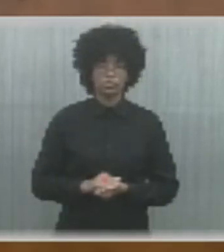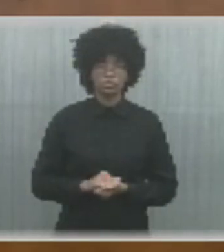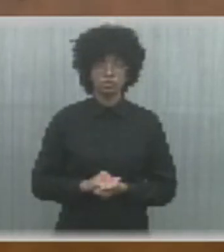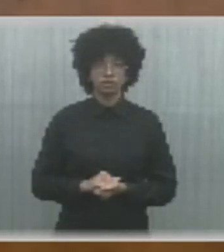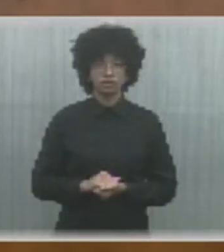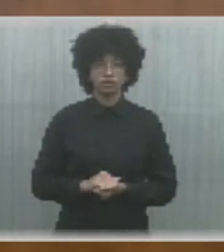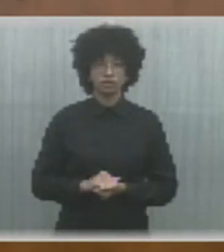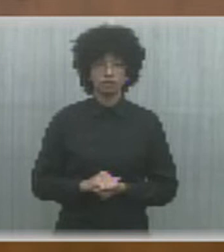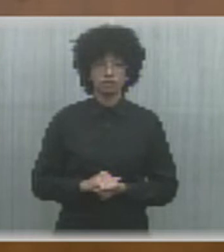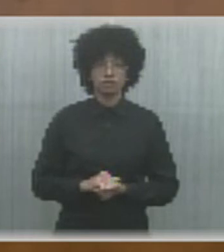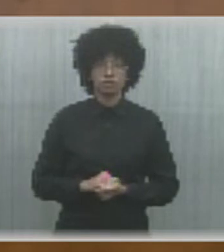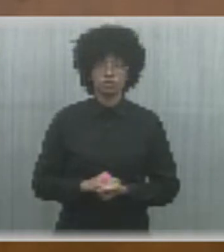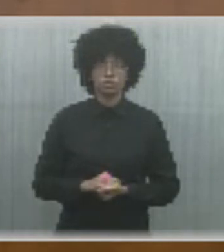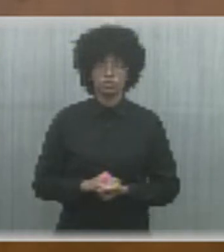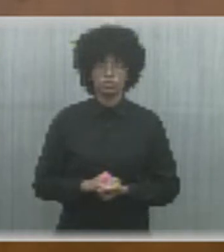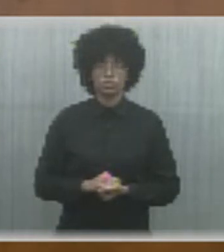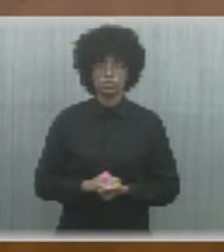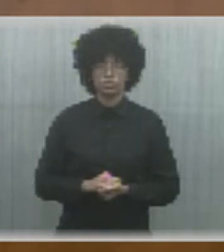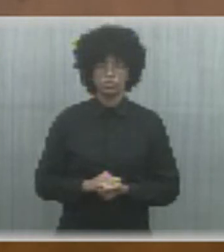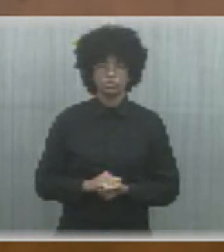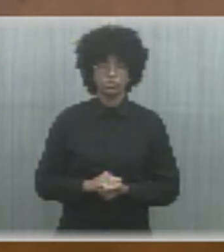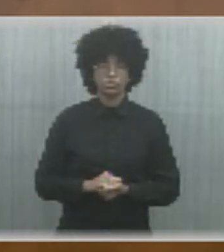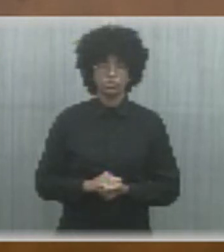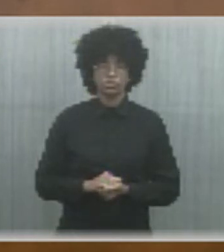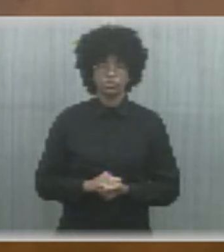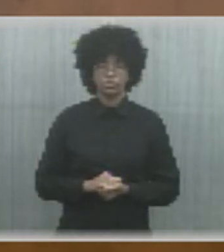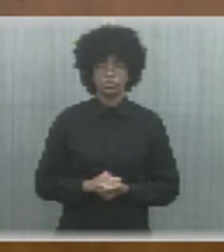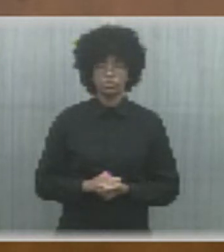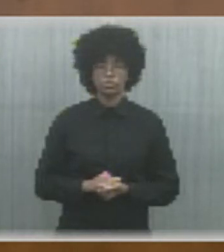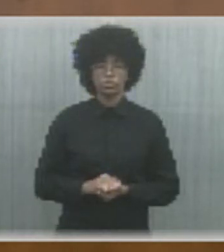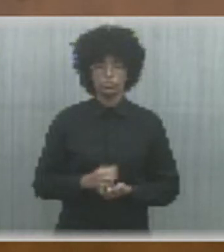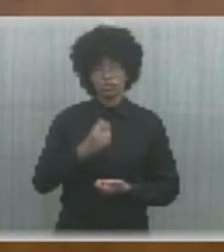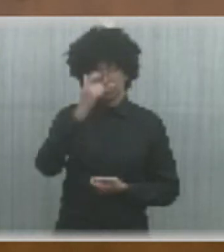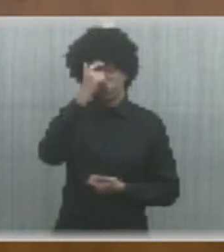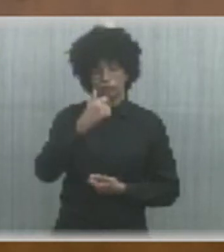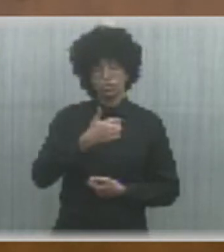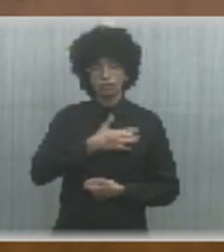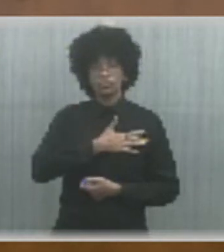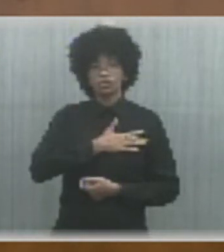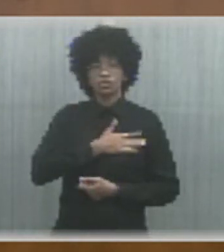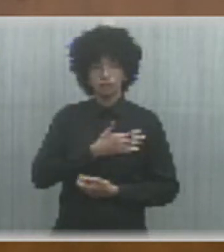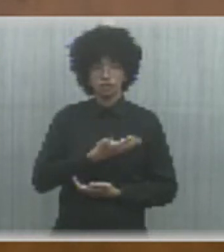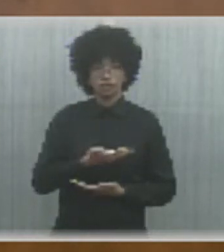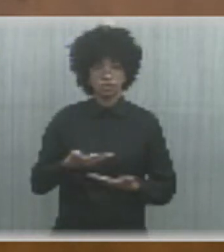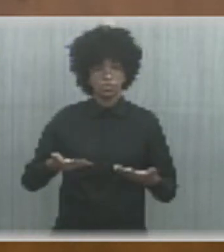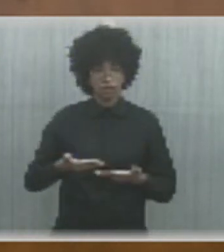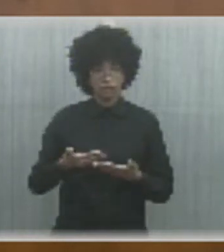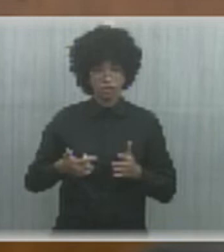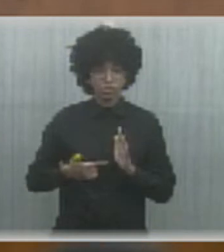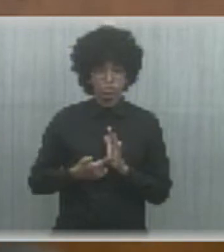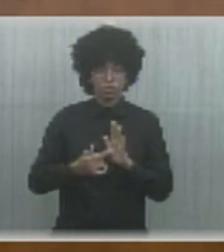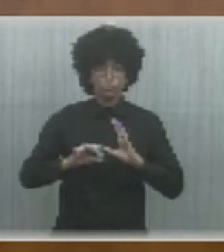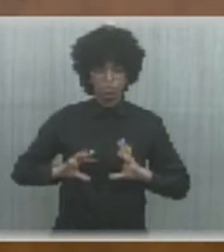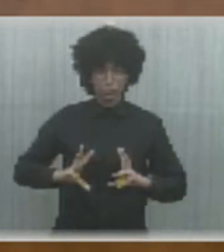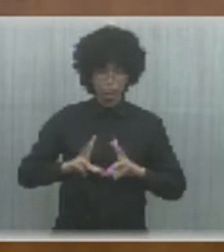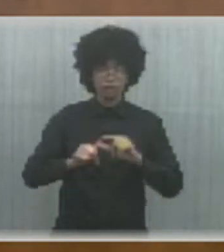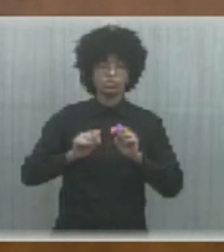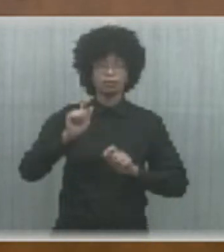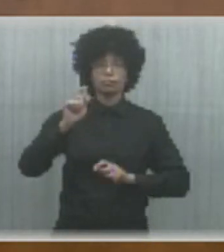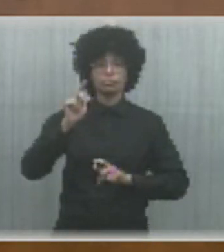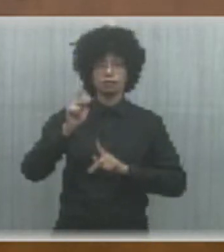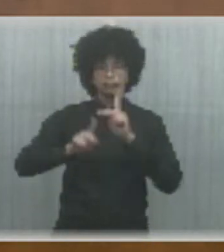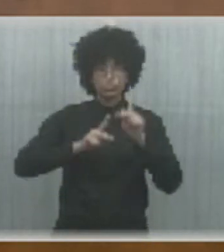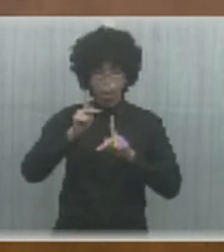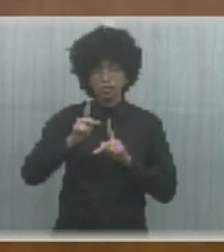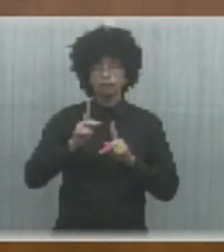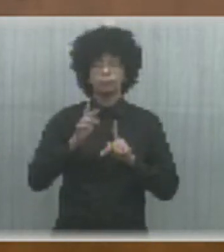minutos. Eu gostaria de trazer para todos os telespectadores,